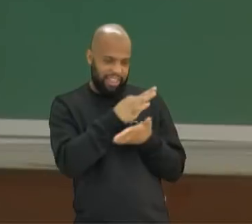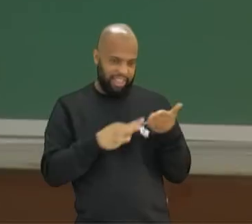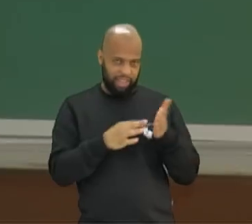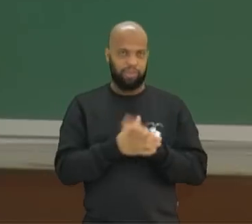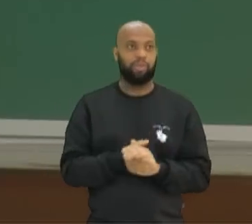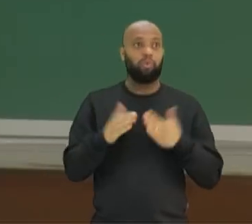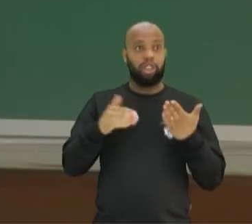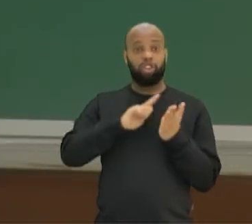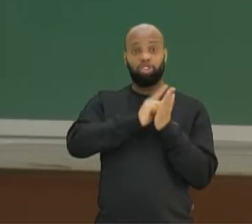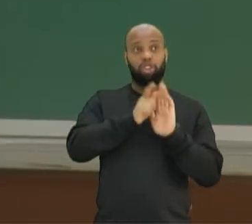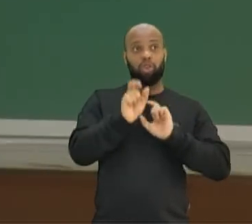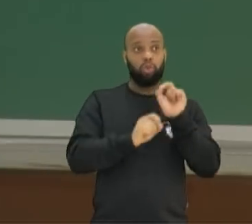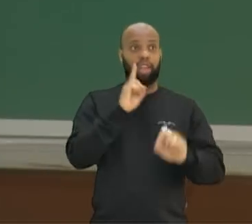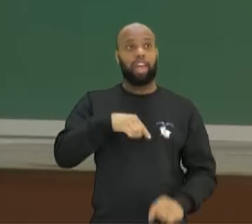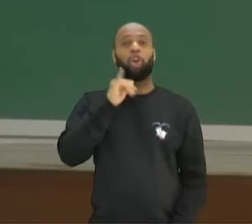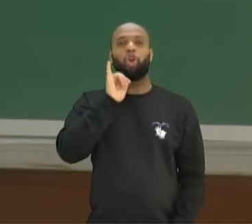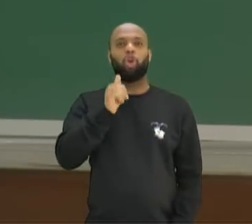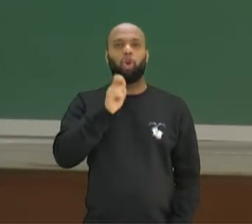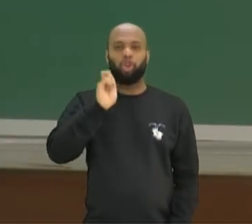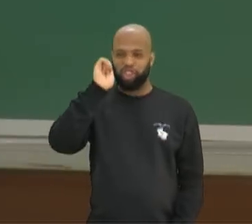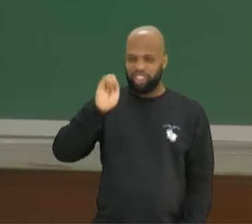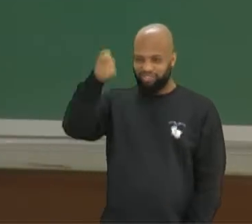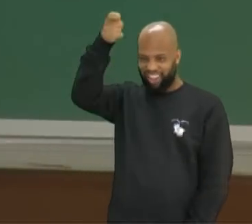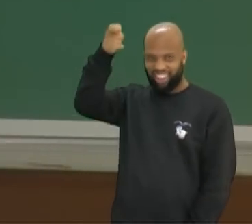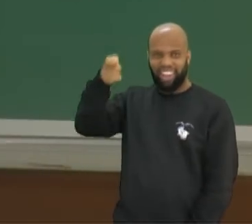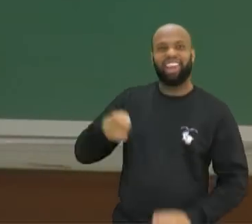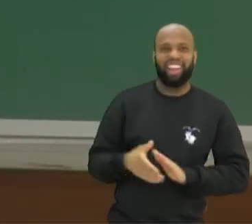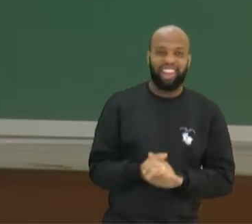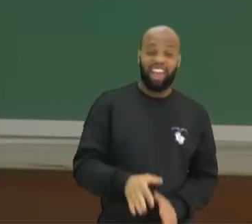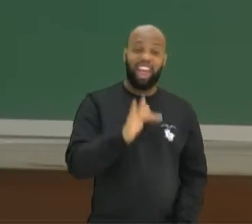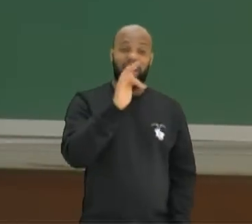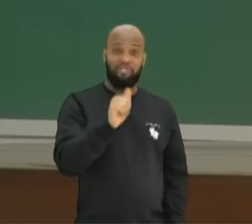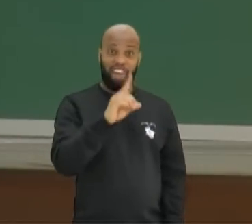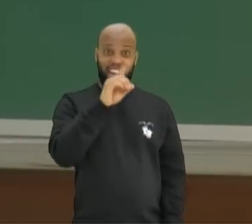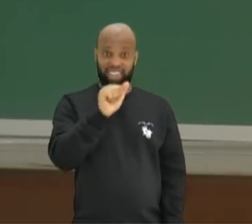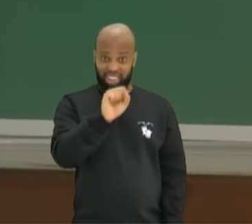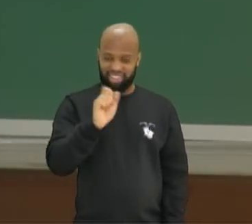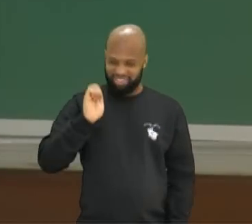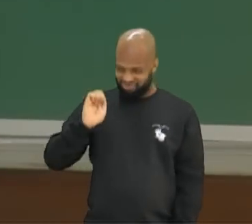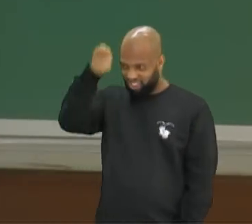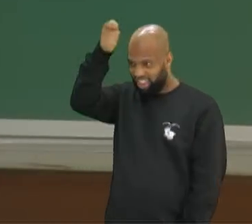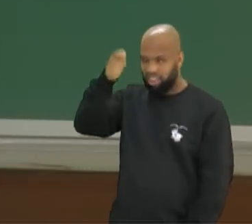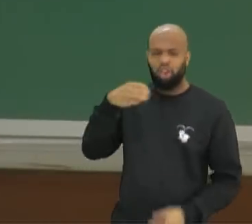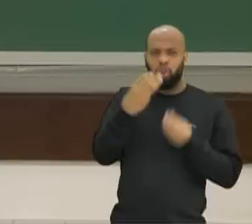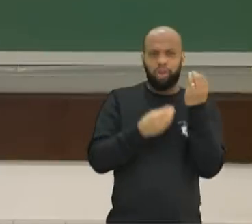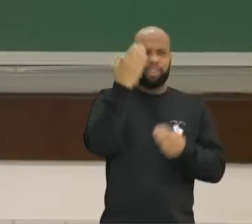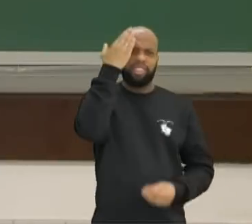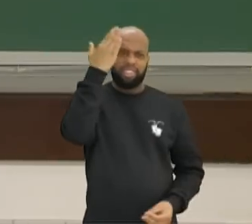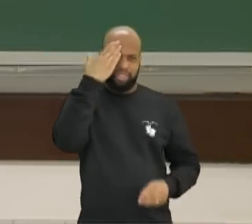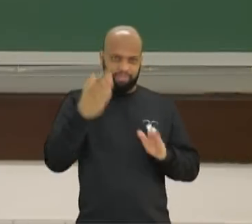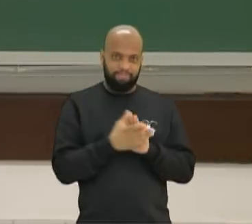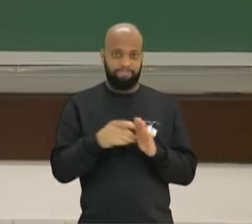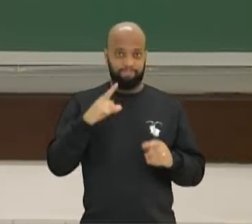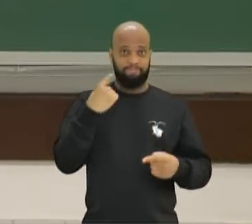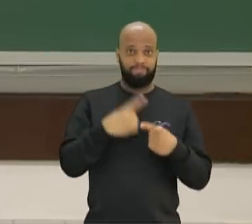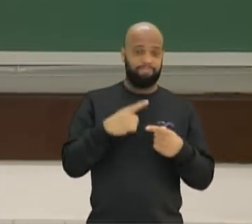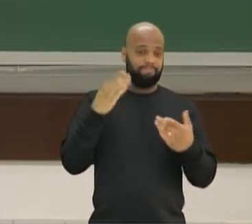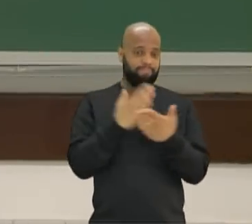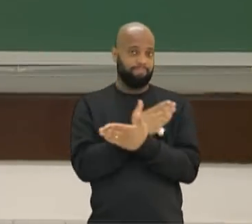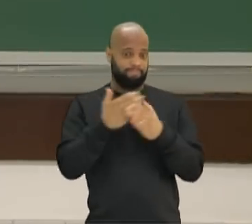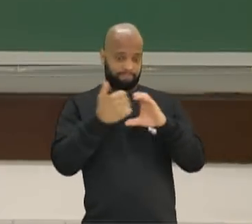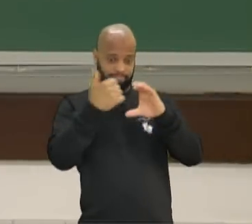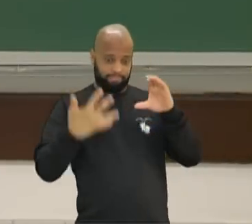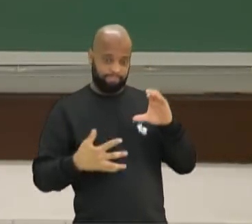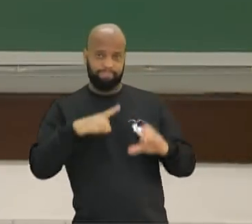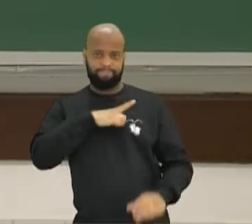que o gênero é conto de fadas. Como é que eu sei que é conto de fadas? Então, vamos a algumas características